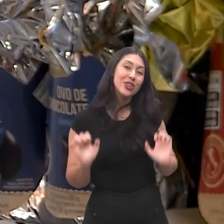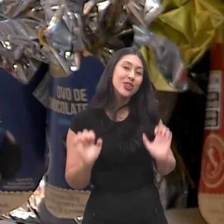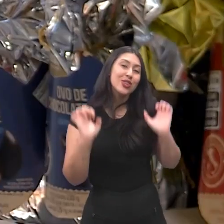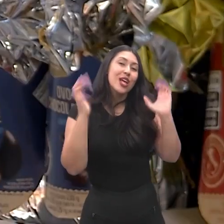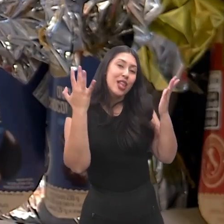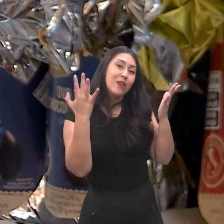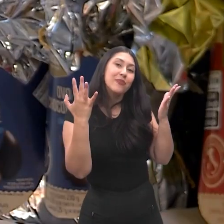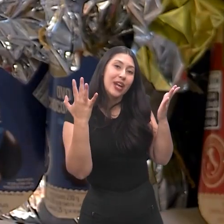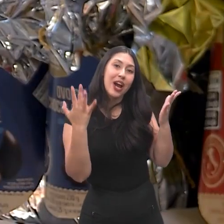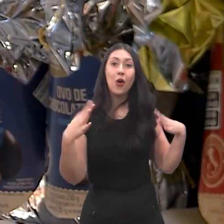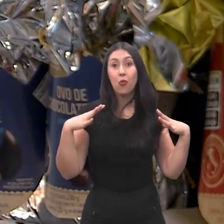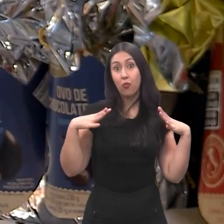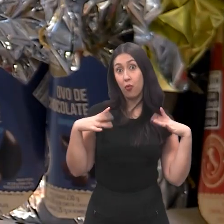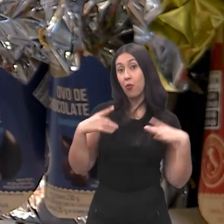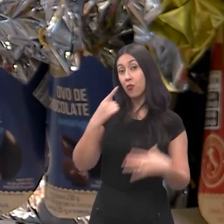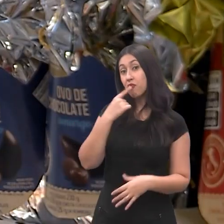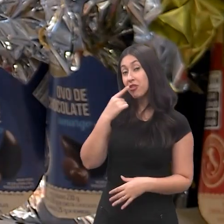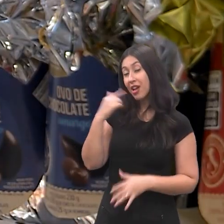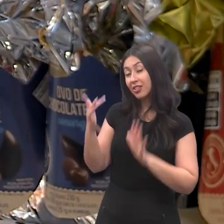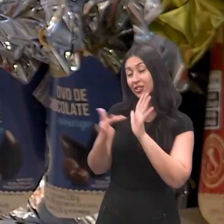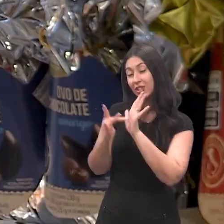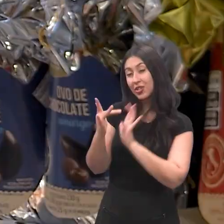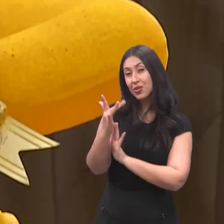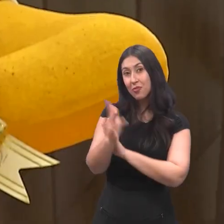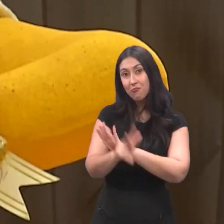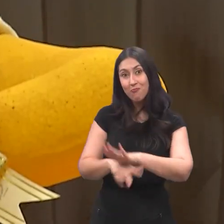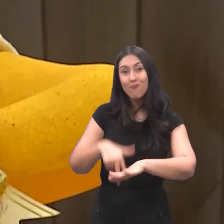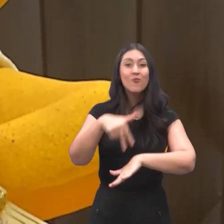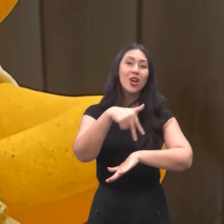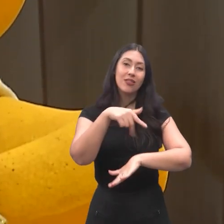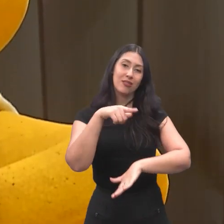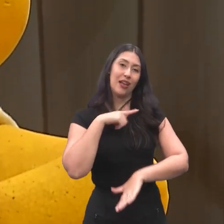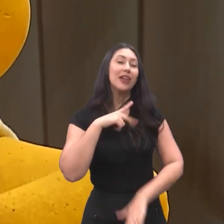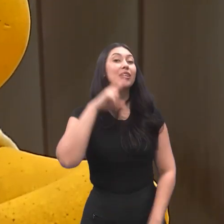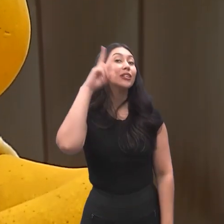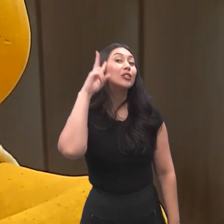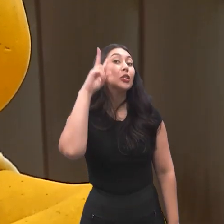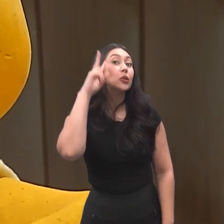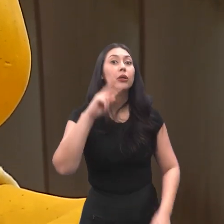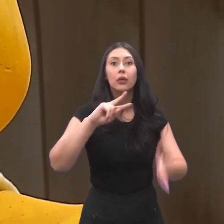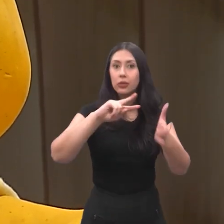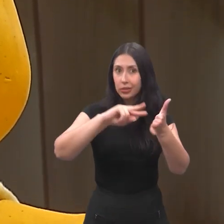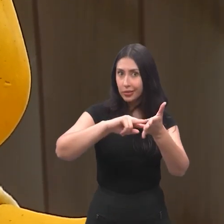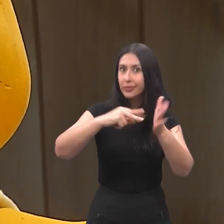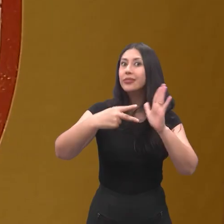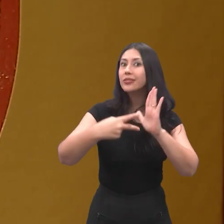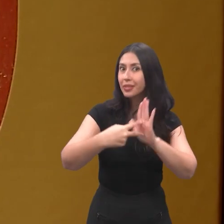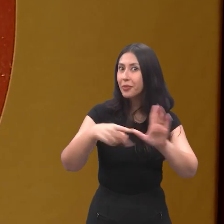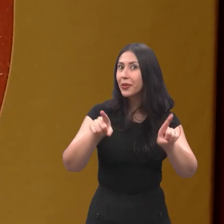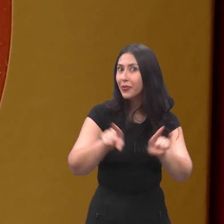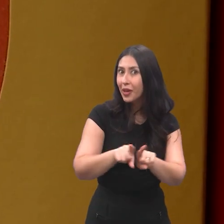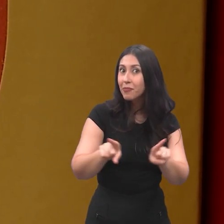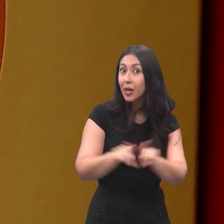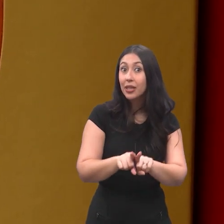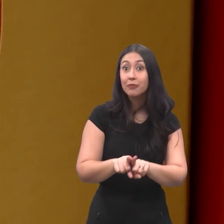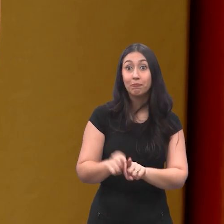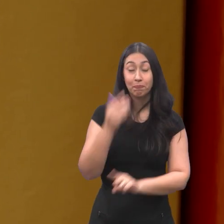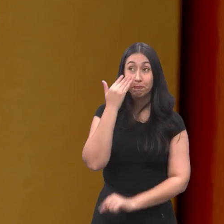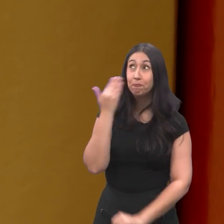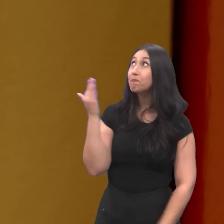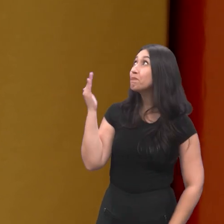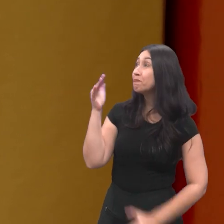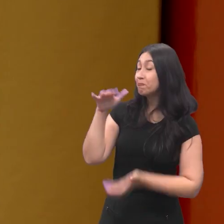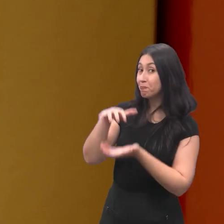que celebra o feriado cristão da ressurreição de Jesus, é carregada de história e símbolos. E um dos